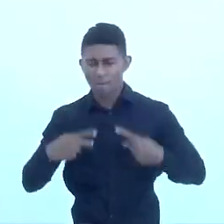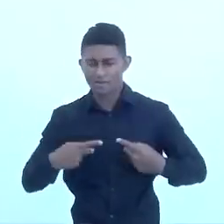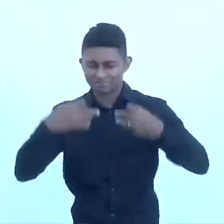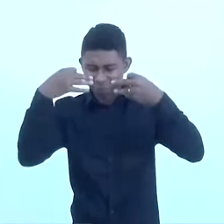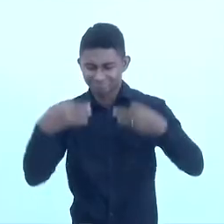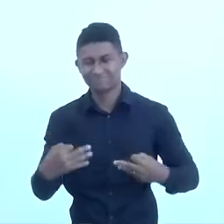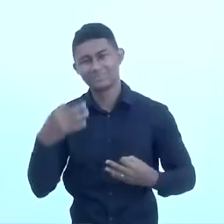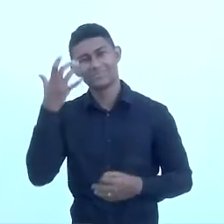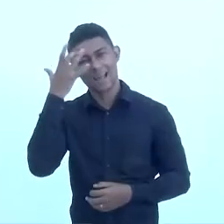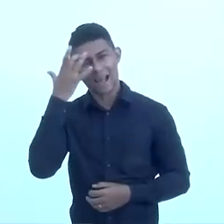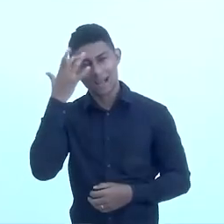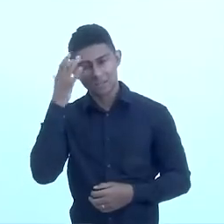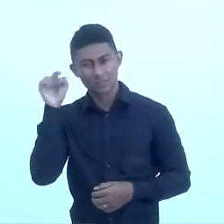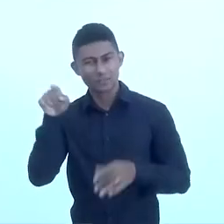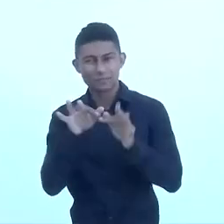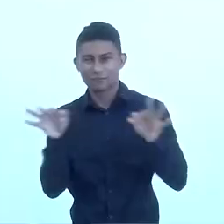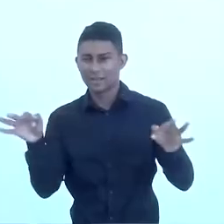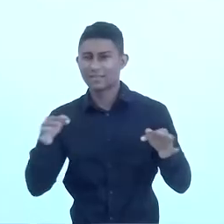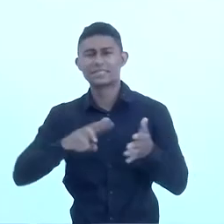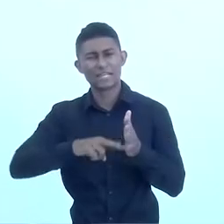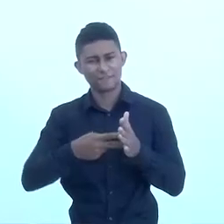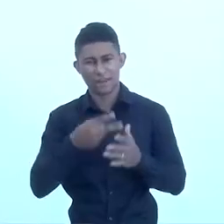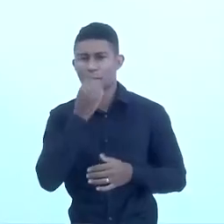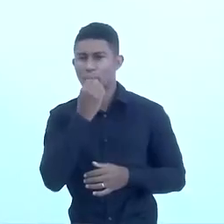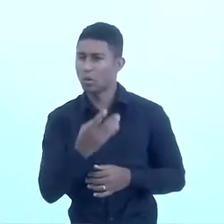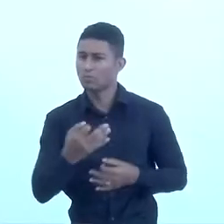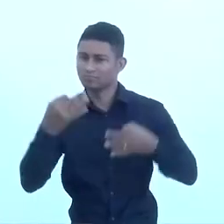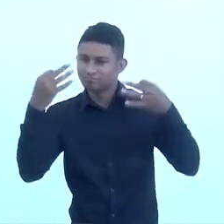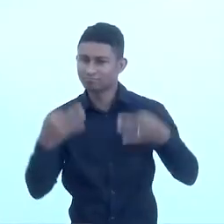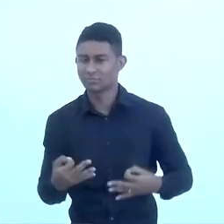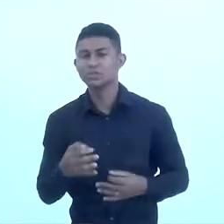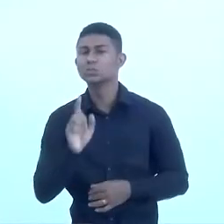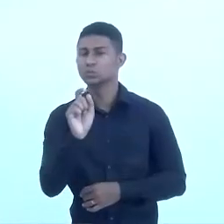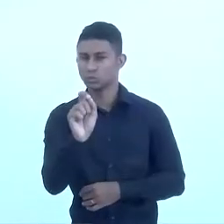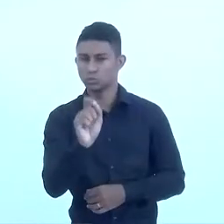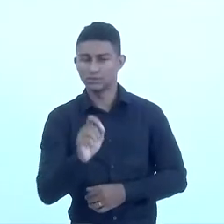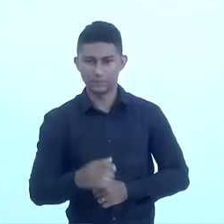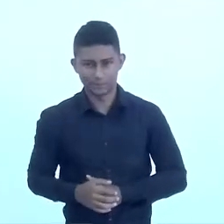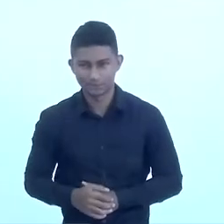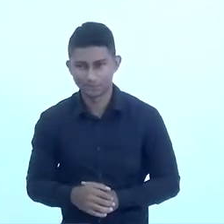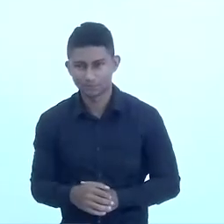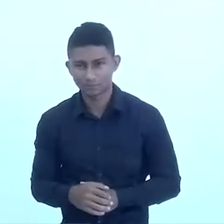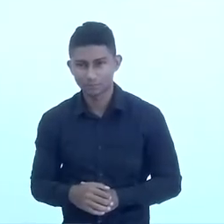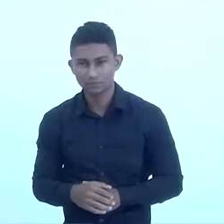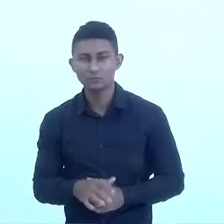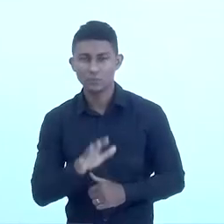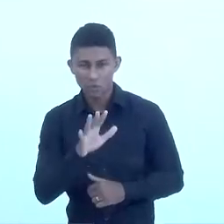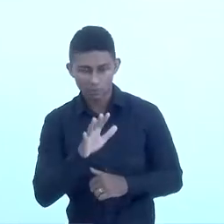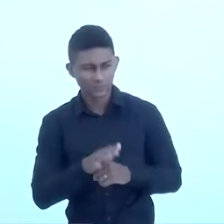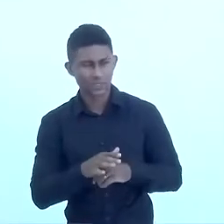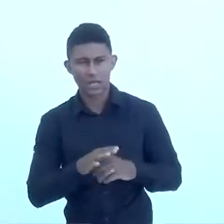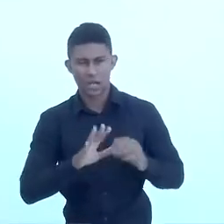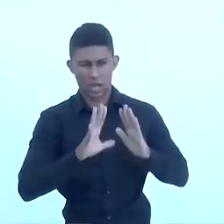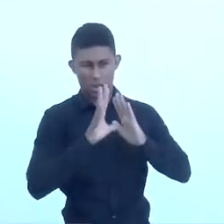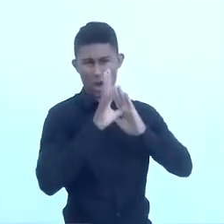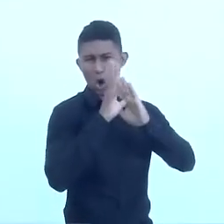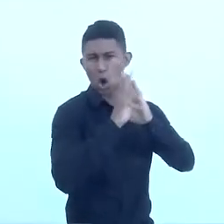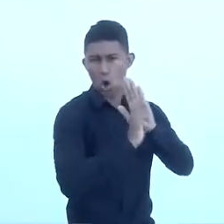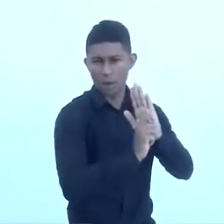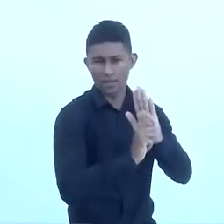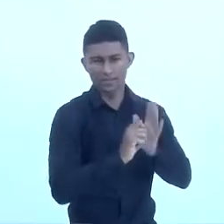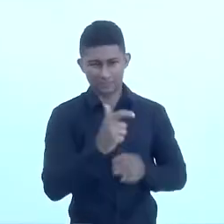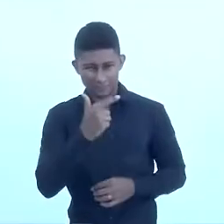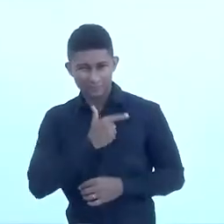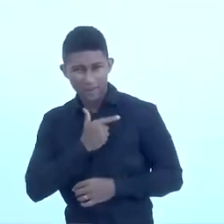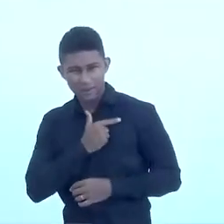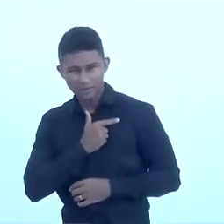muito bem estruturada, eu acho. Perfeita, significativa. Que era assim... O feio não é